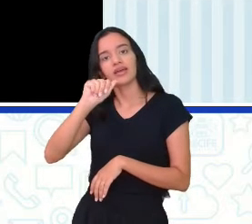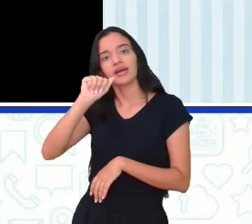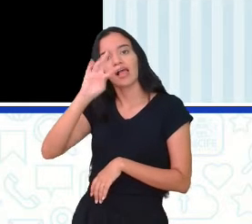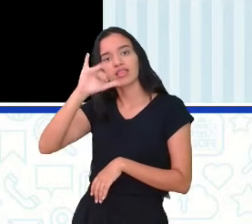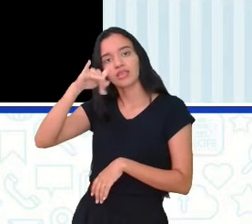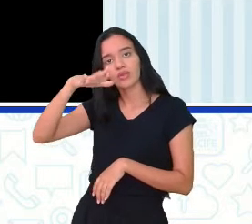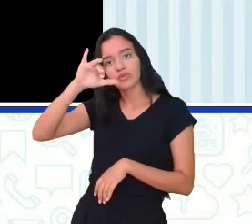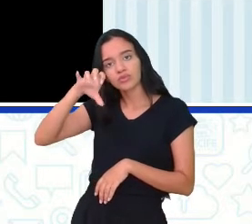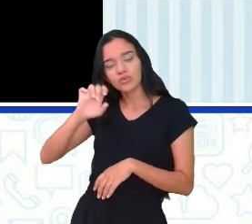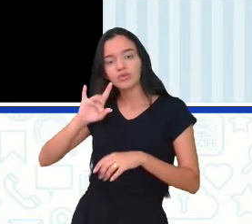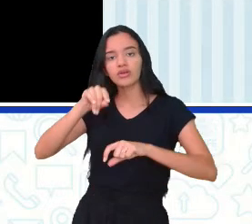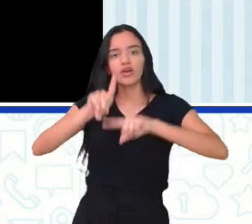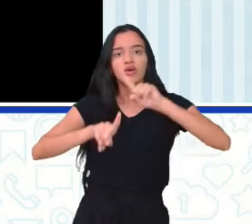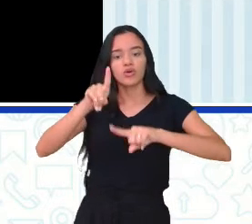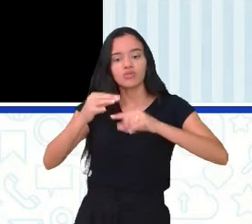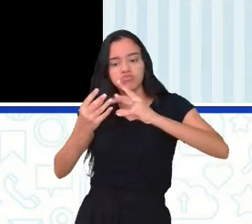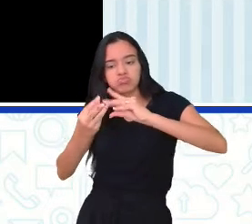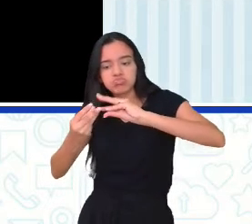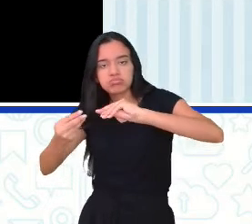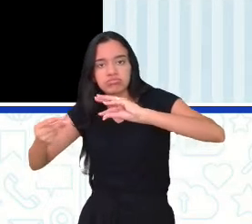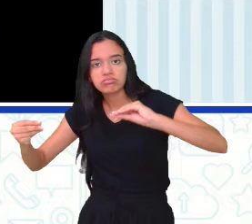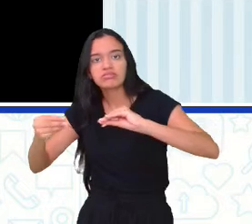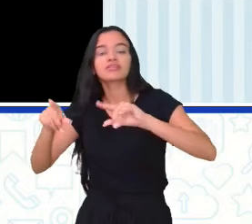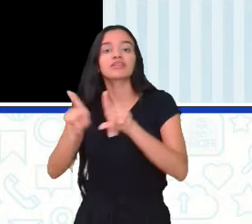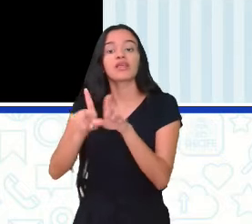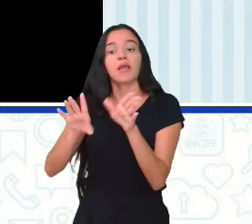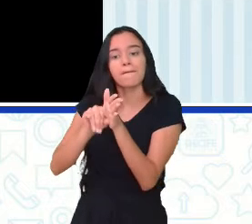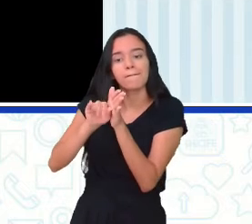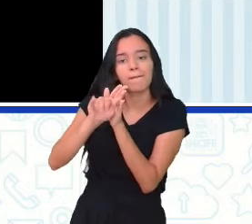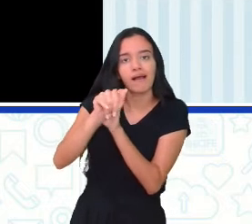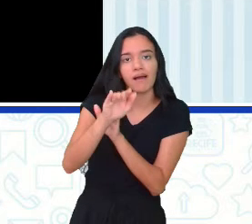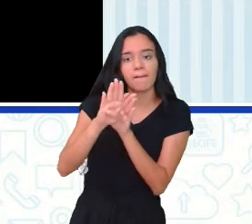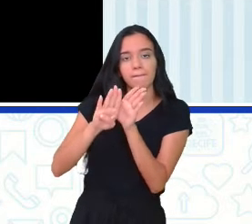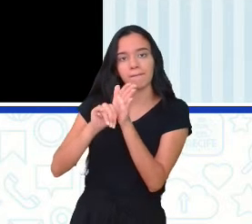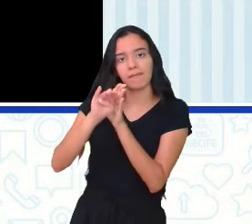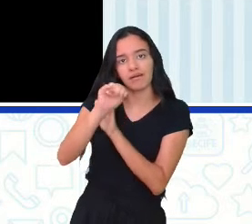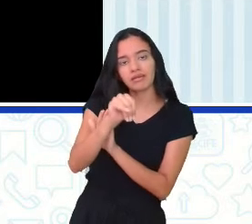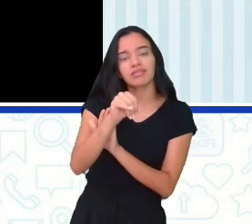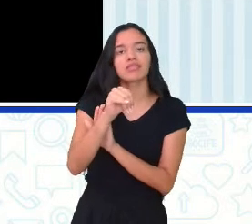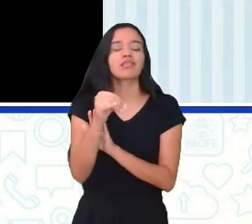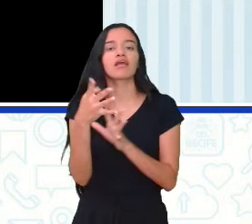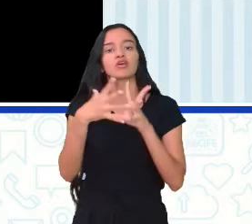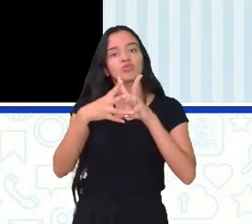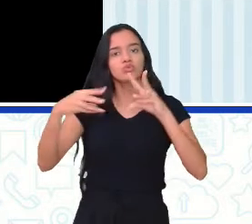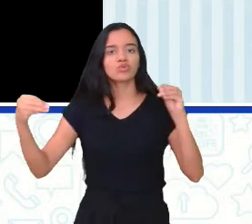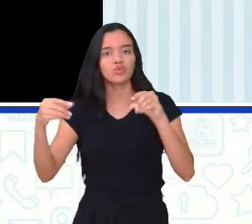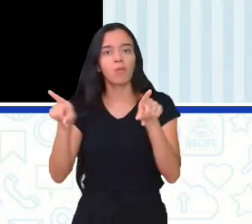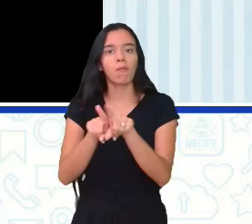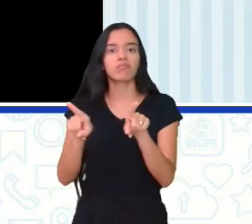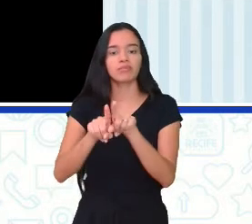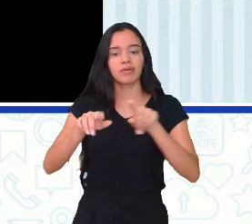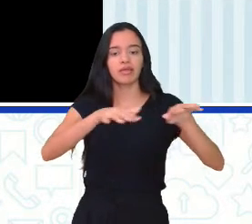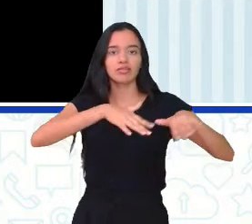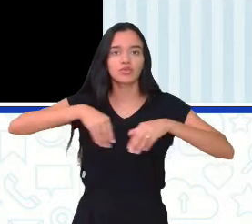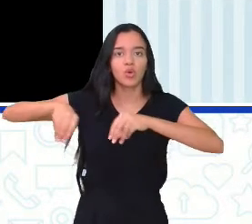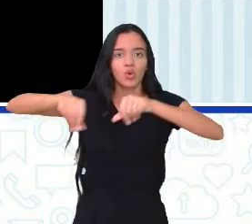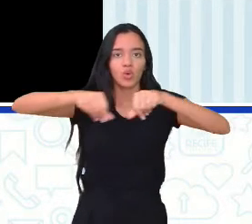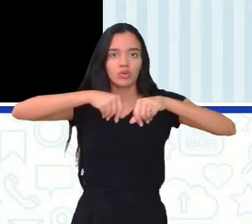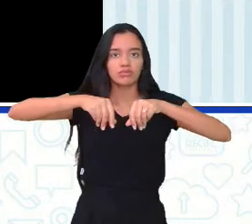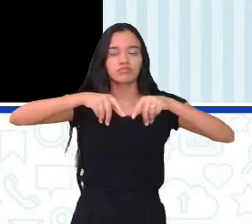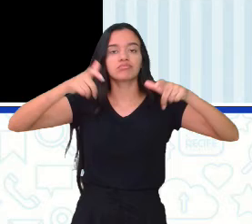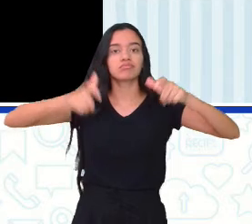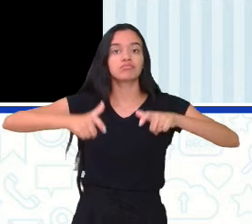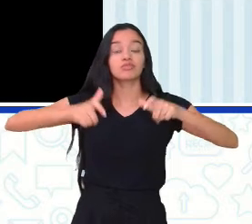orgânica sofre decomposição por bactérias anaeróbias, resultando na remoção de grande parte dos sólidos. Ocorre também